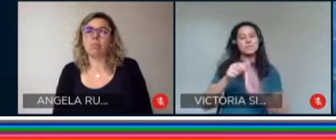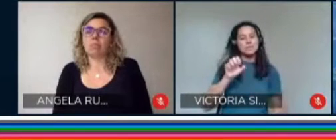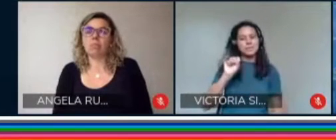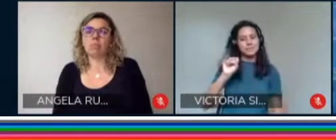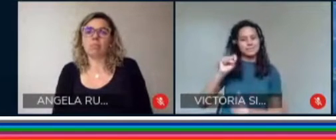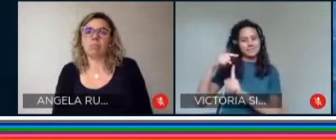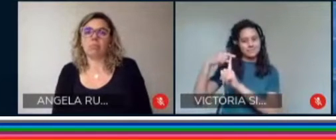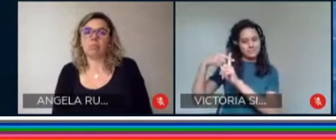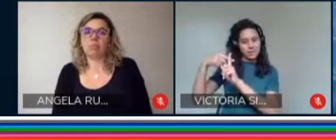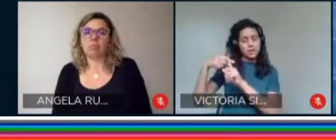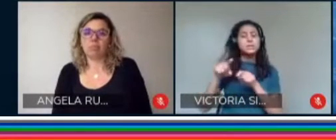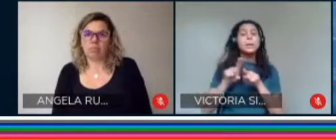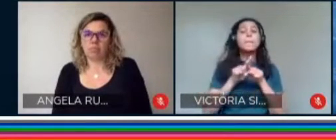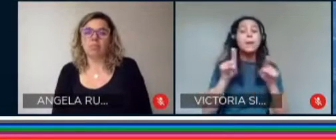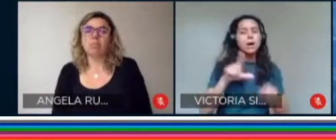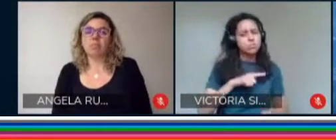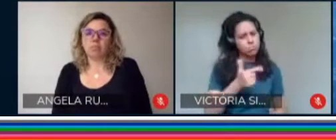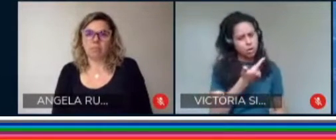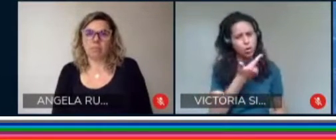Existem